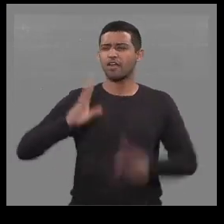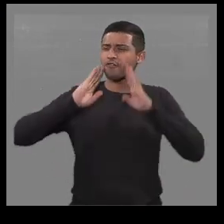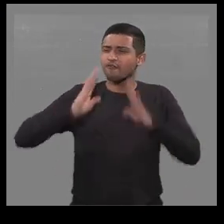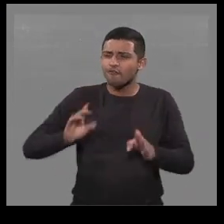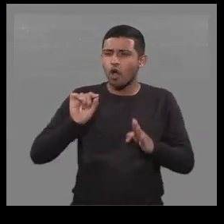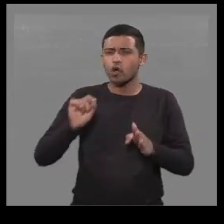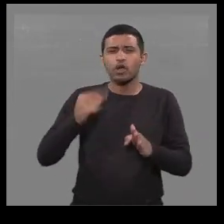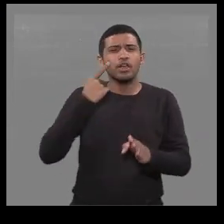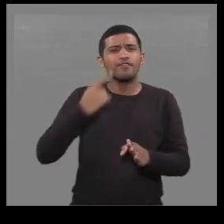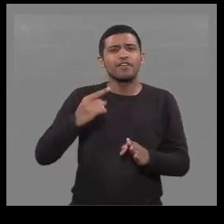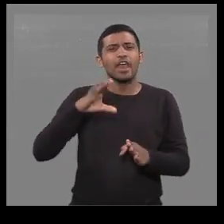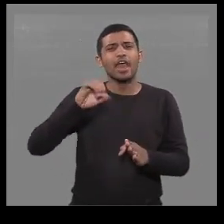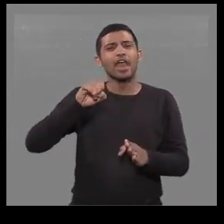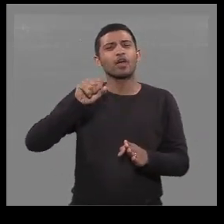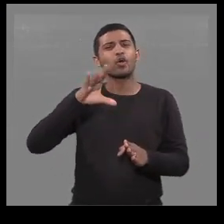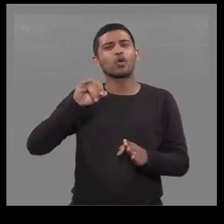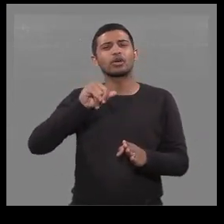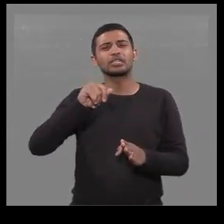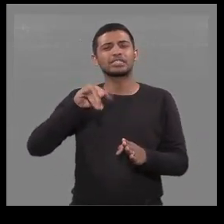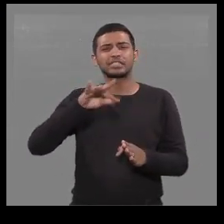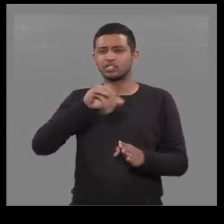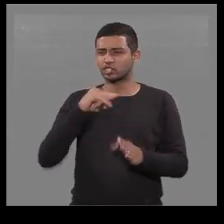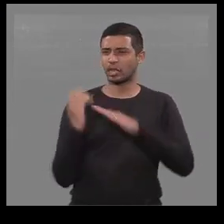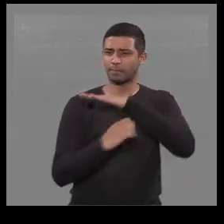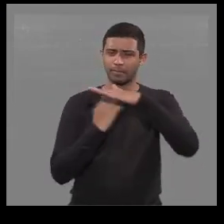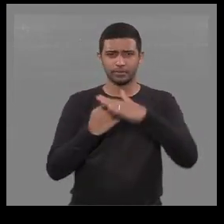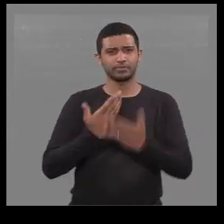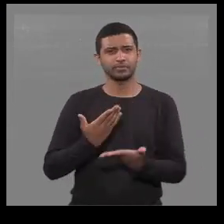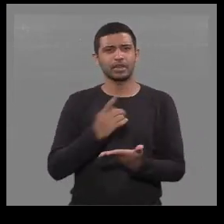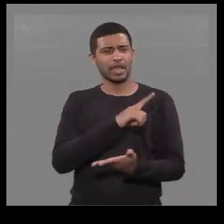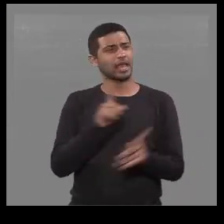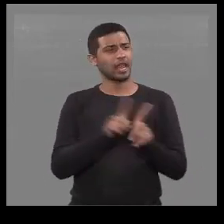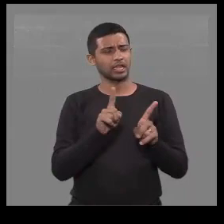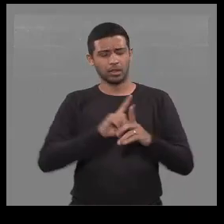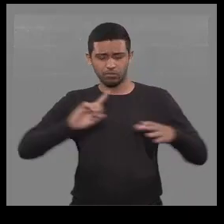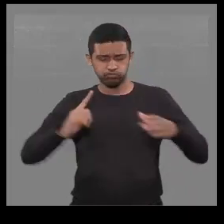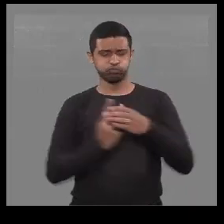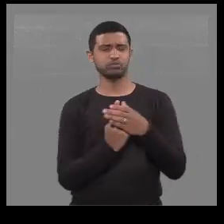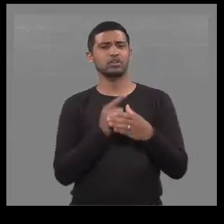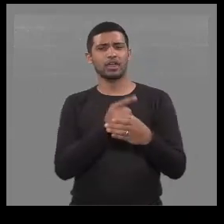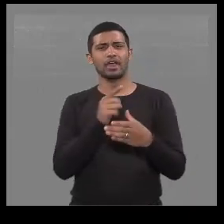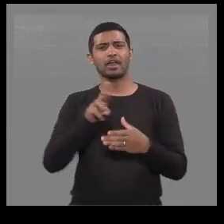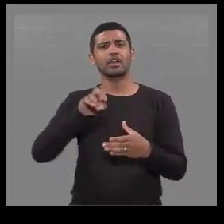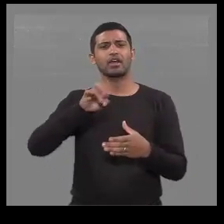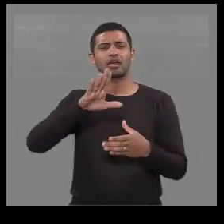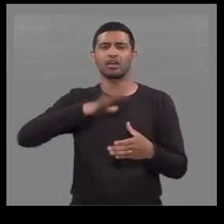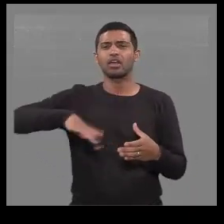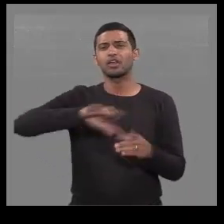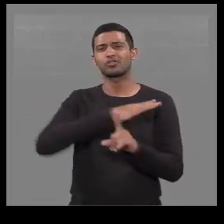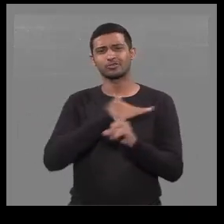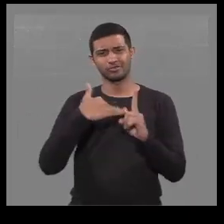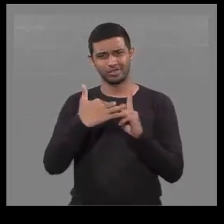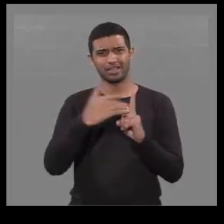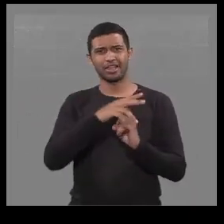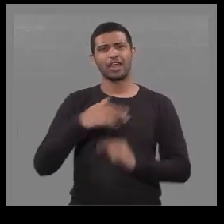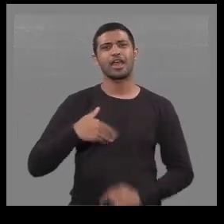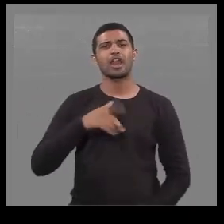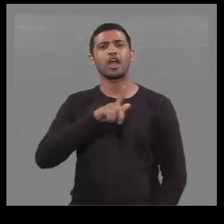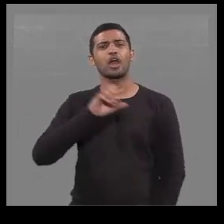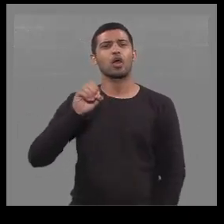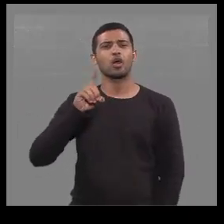desenvolvimento do ecossistema afroempreendedor. É também membro honorário da rede social Good